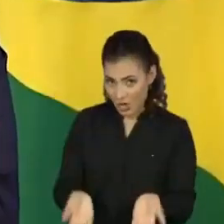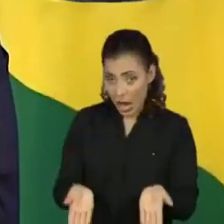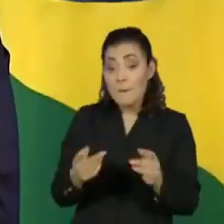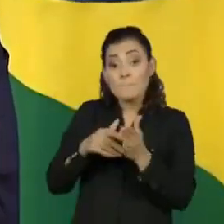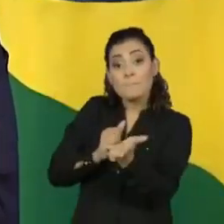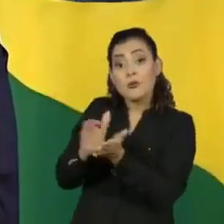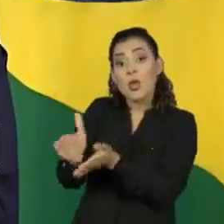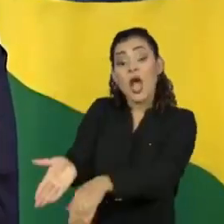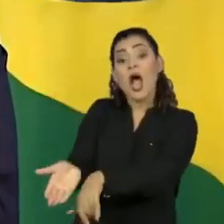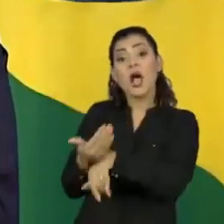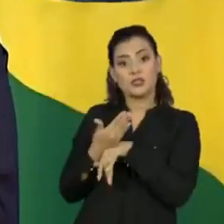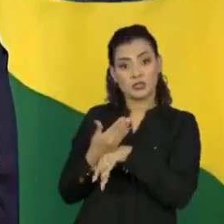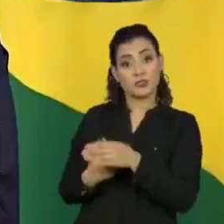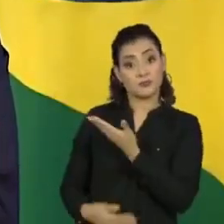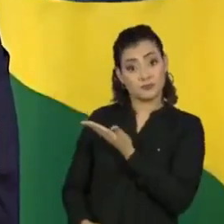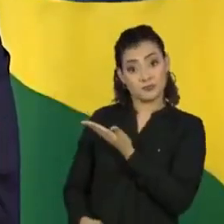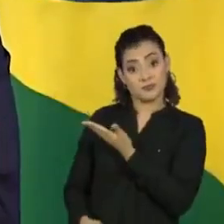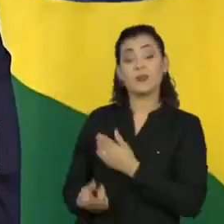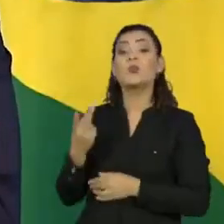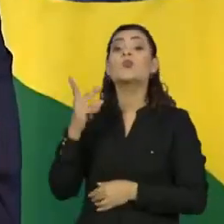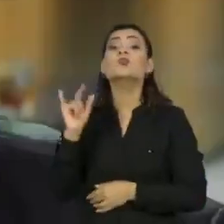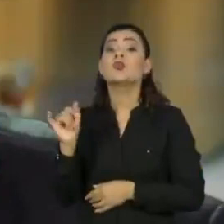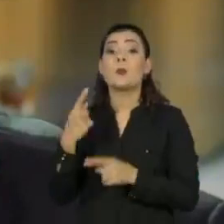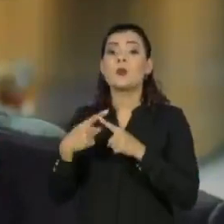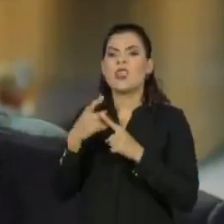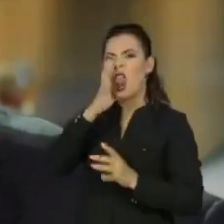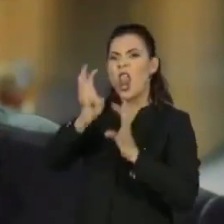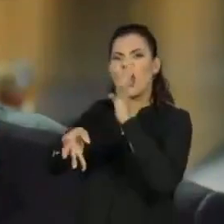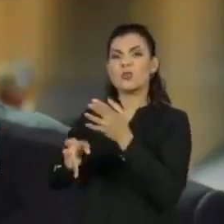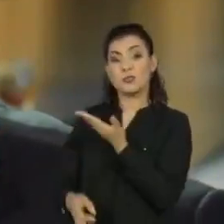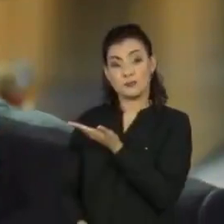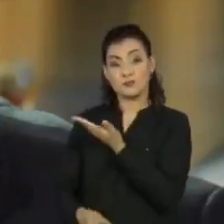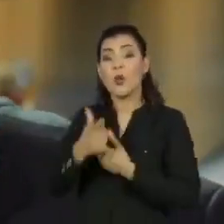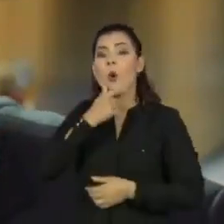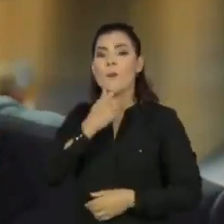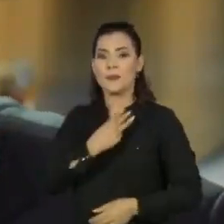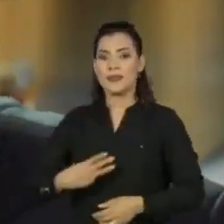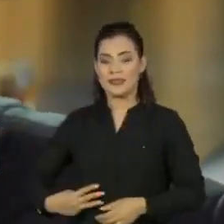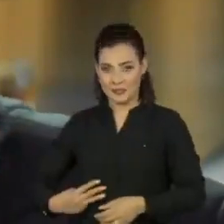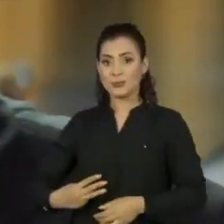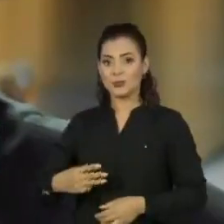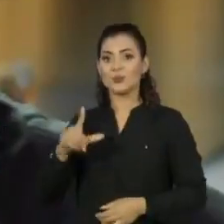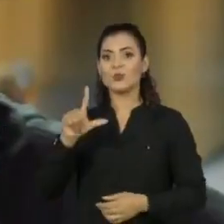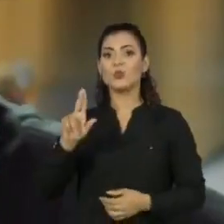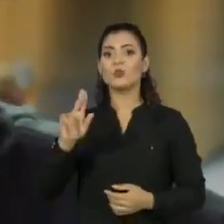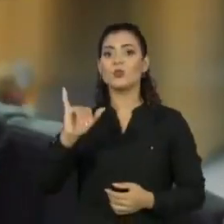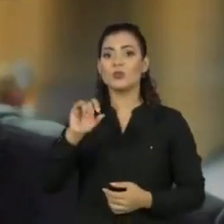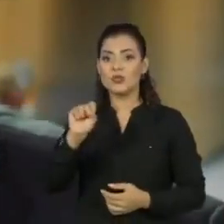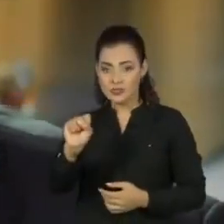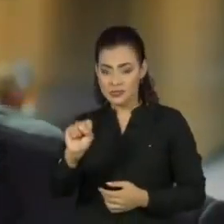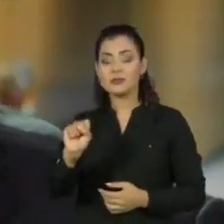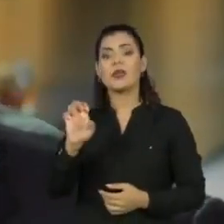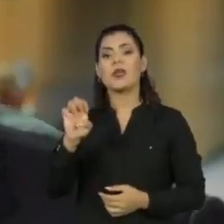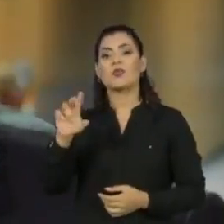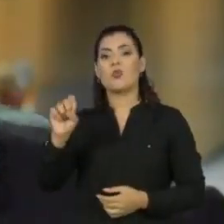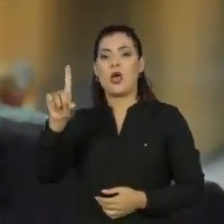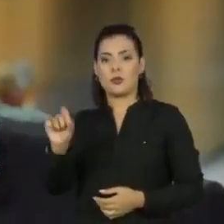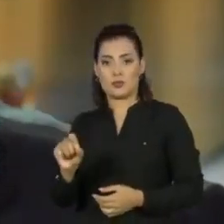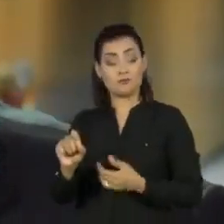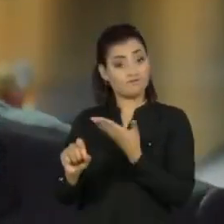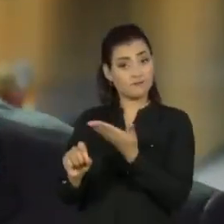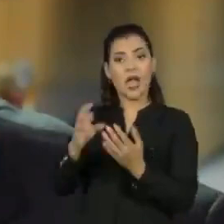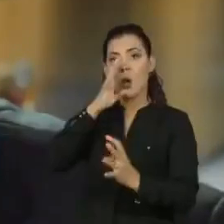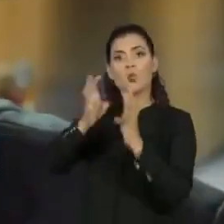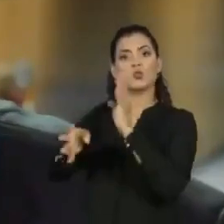demissão foi antecipada um dia depois dele ter atacado ministro-chefe da secretaria de governo Luiz Eduardo